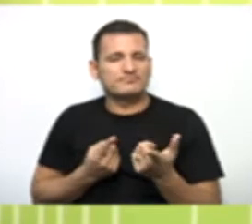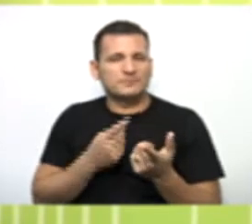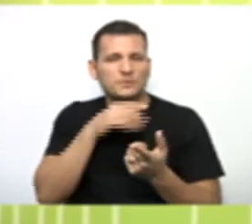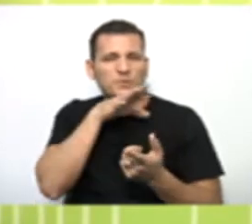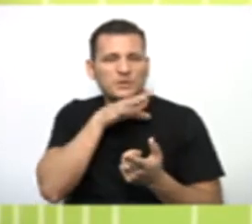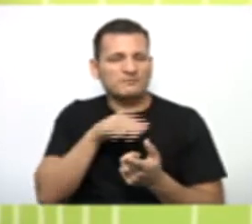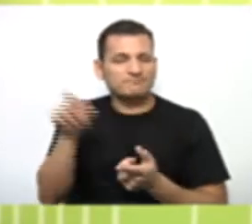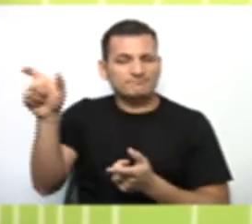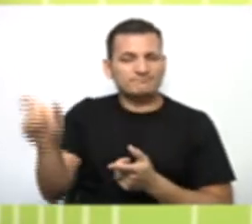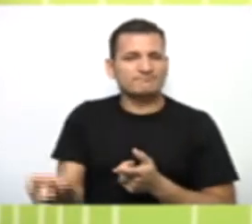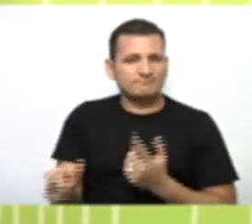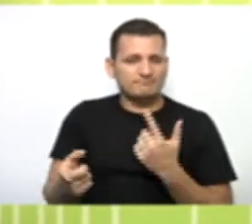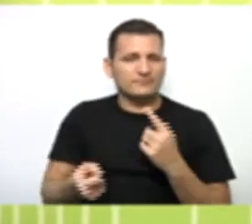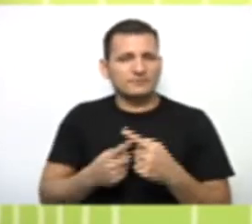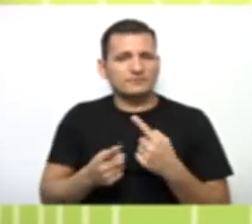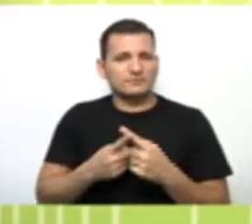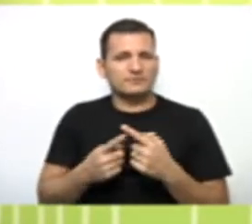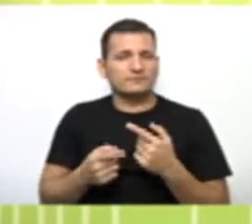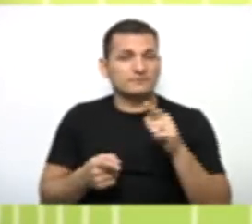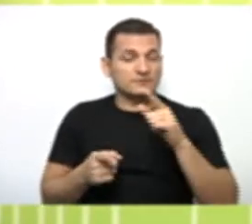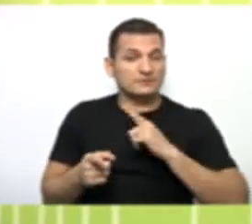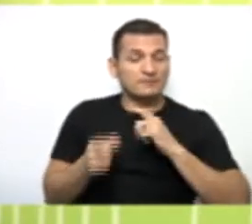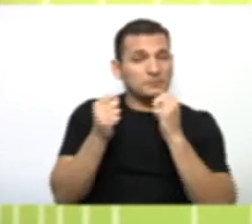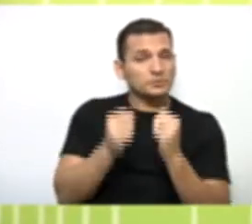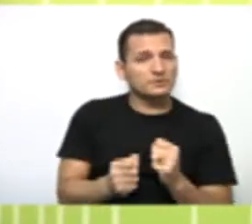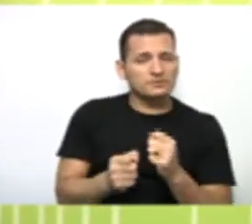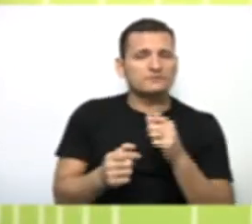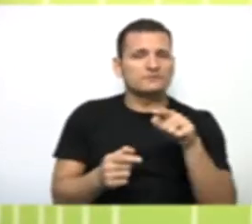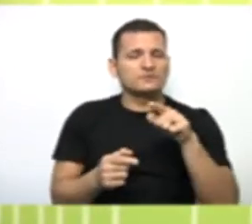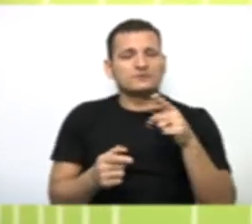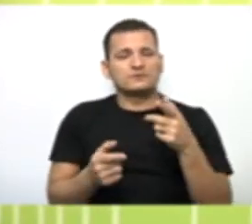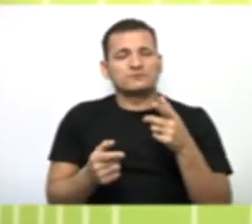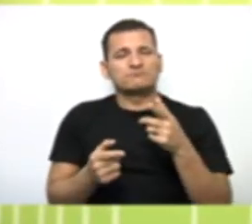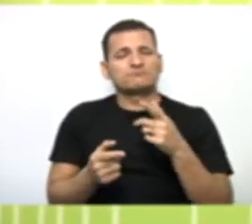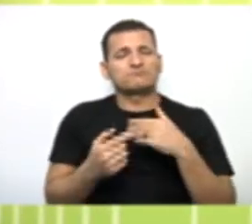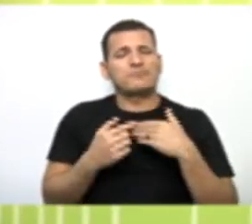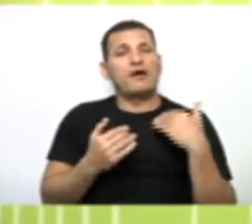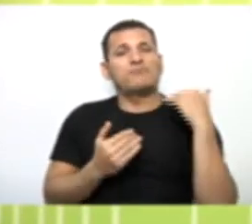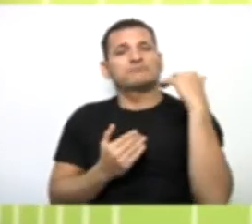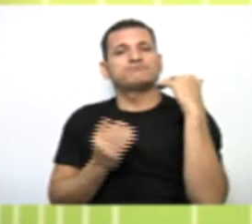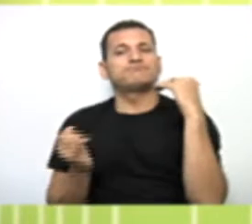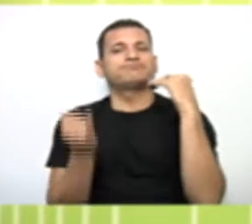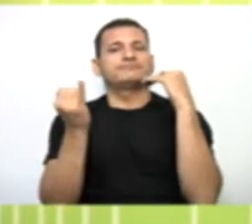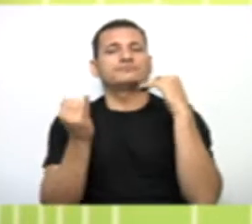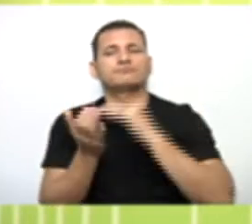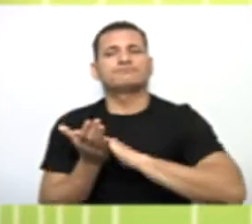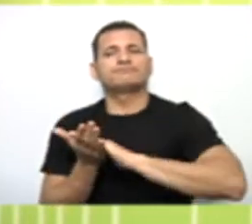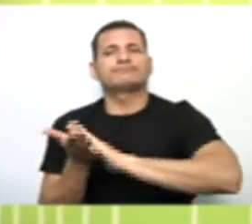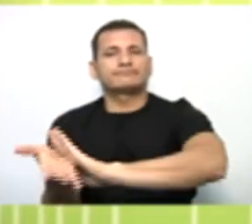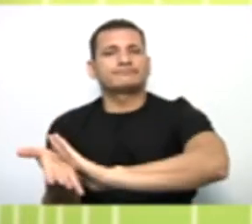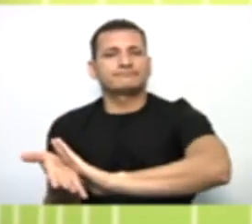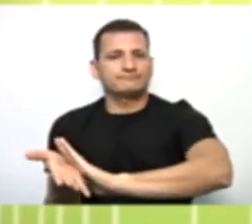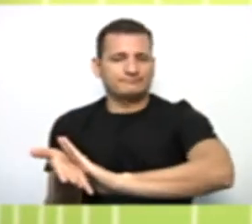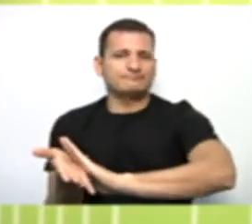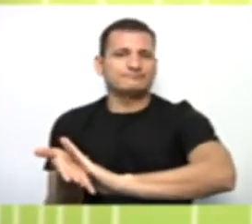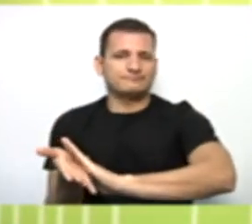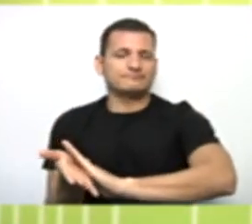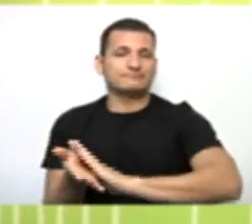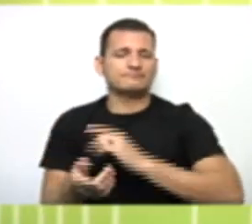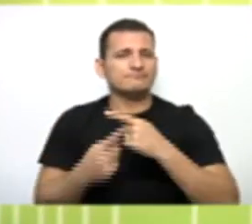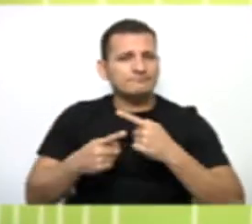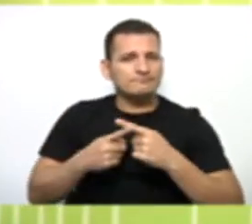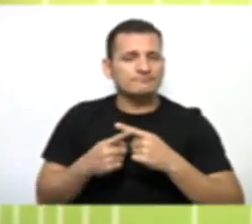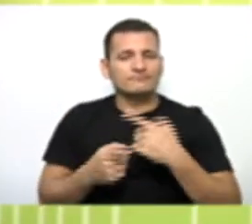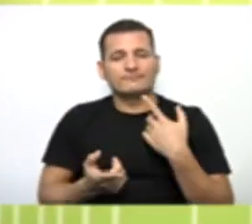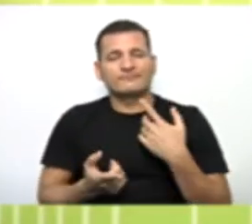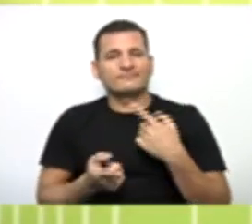ruim na pessoa, porque você detém esse poder e acabou se prevalecendo dele demais. Por quê?